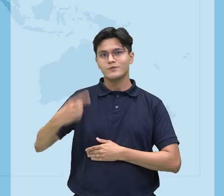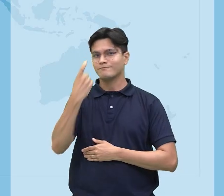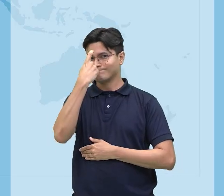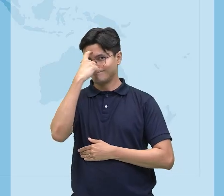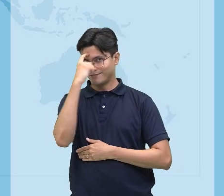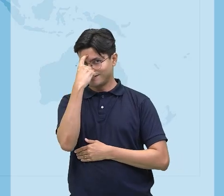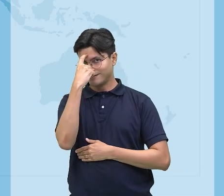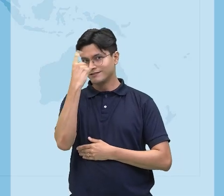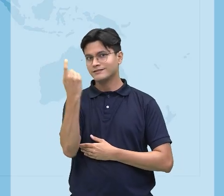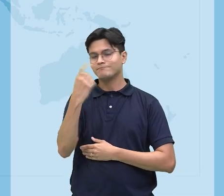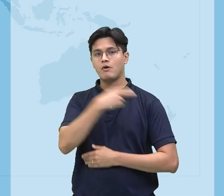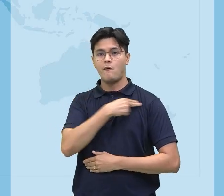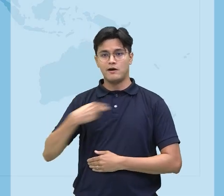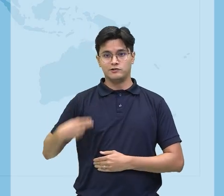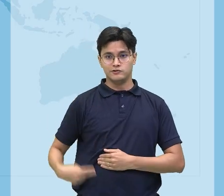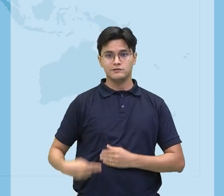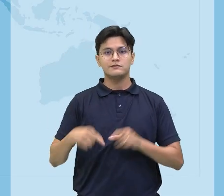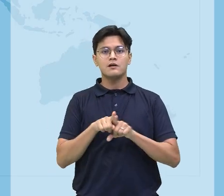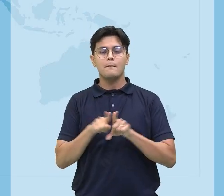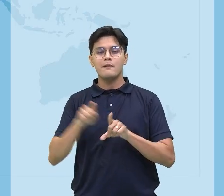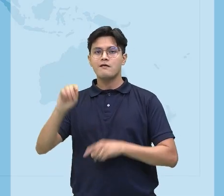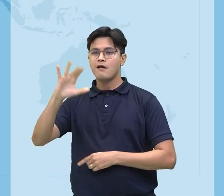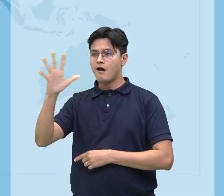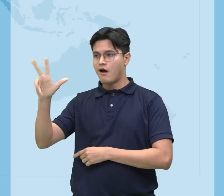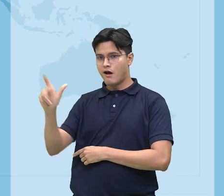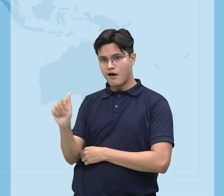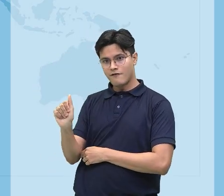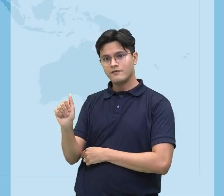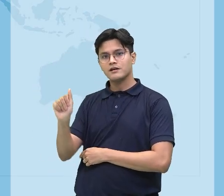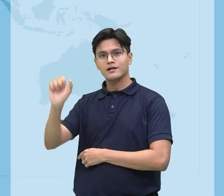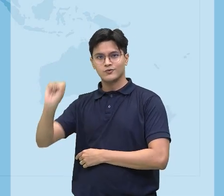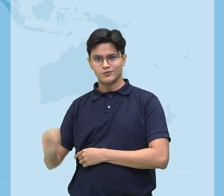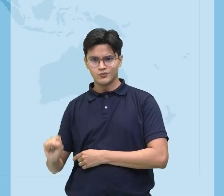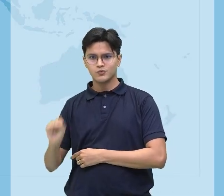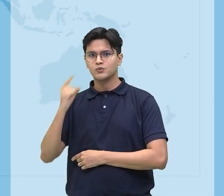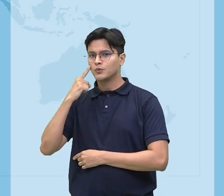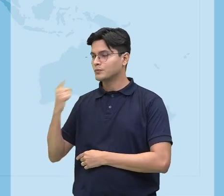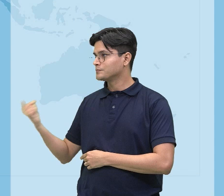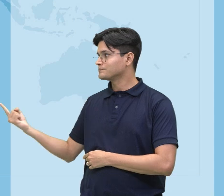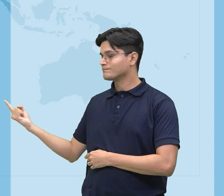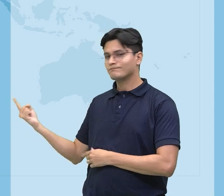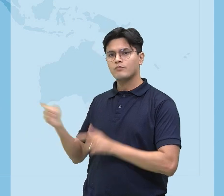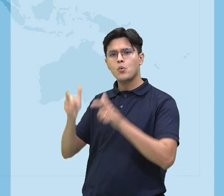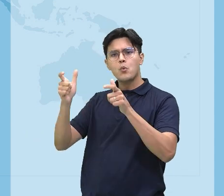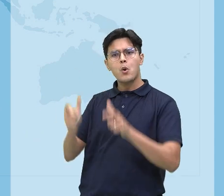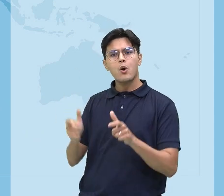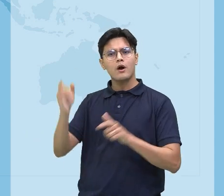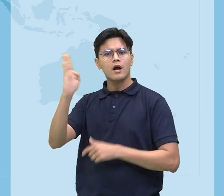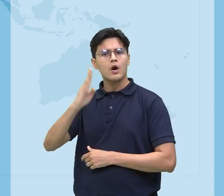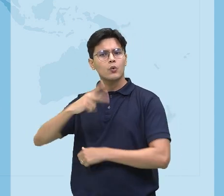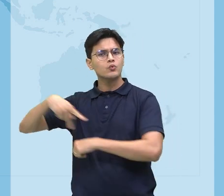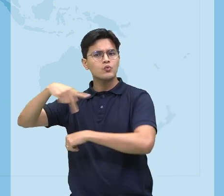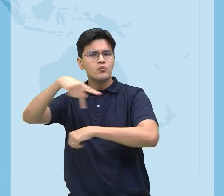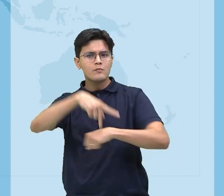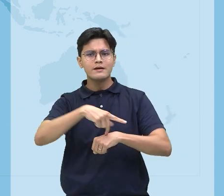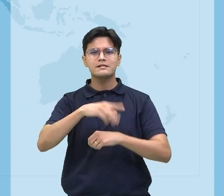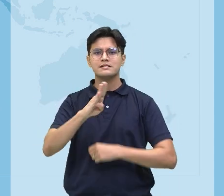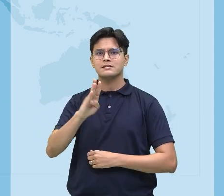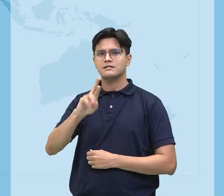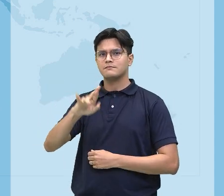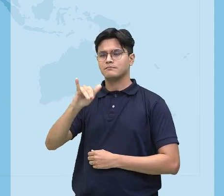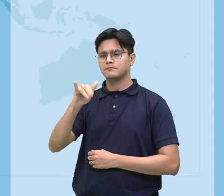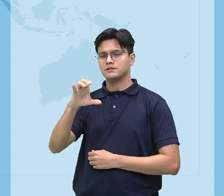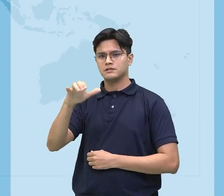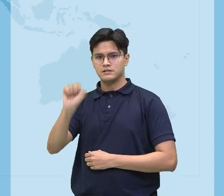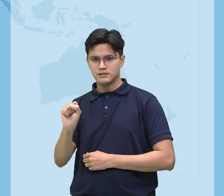China e a África do Sul. A gente pode analisar melhor, né, observar melhor onde esses países estão localizados. Três deles,